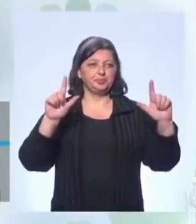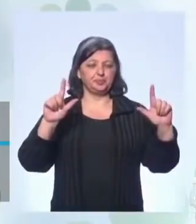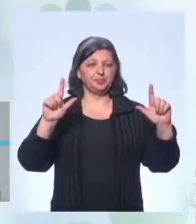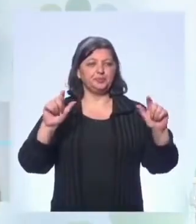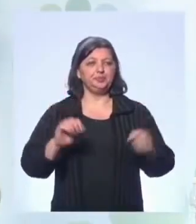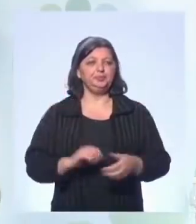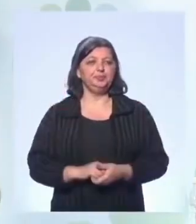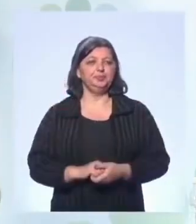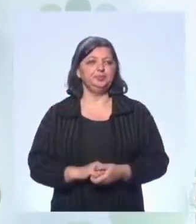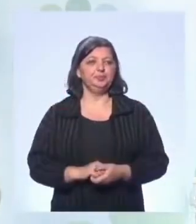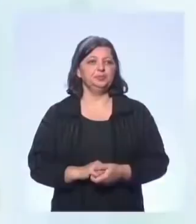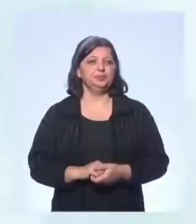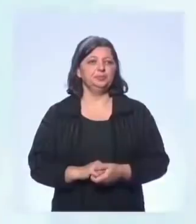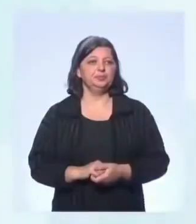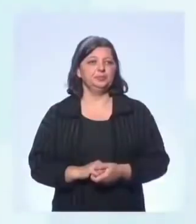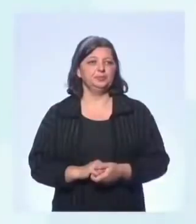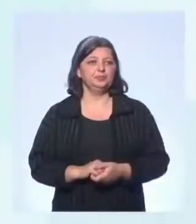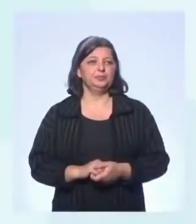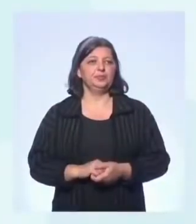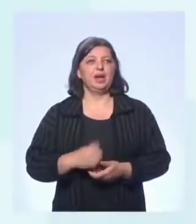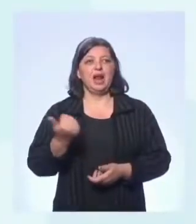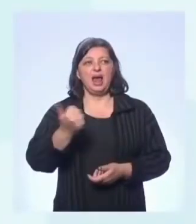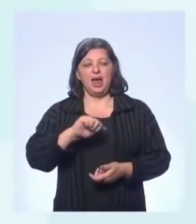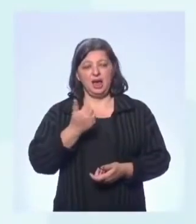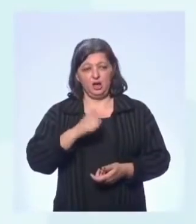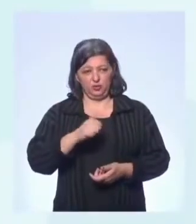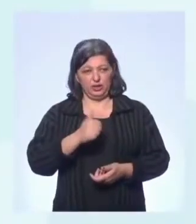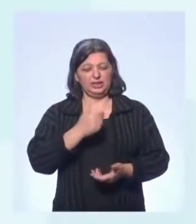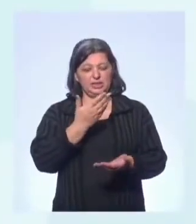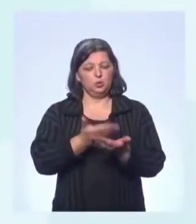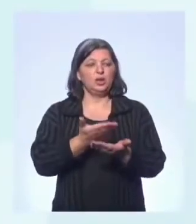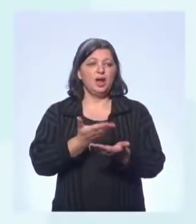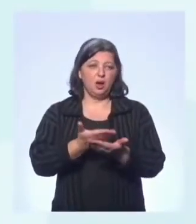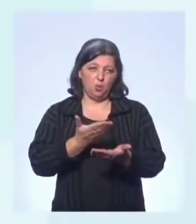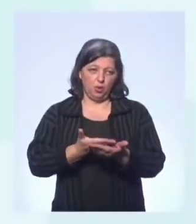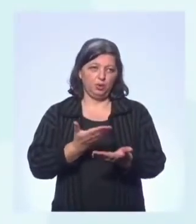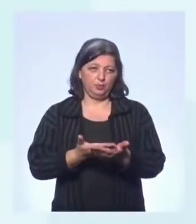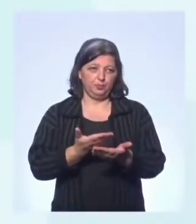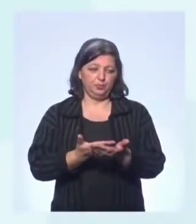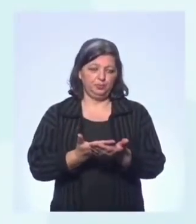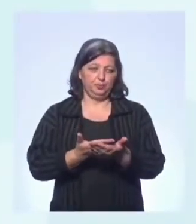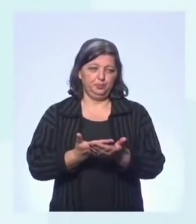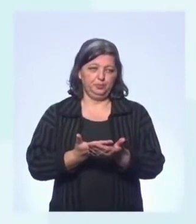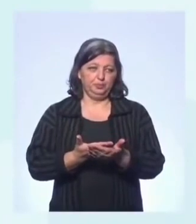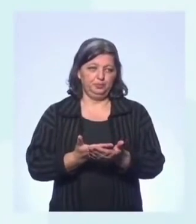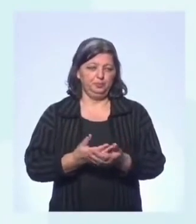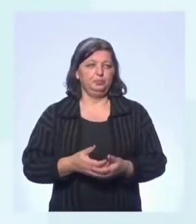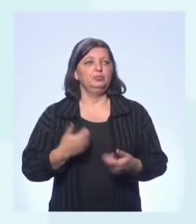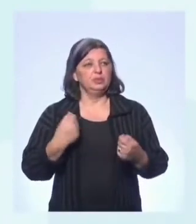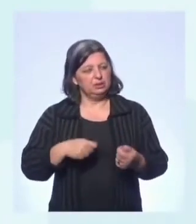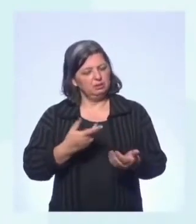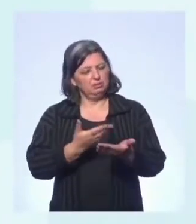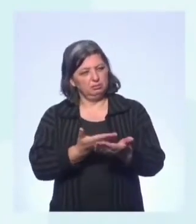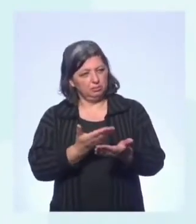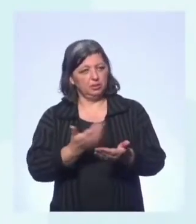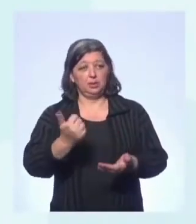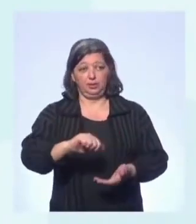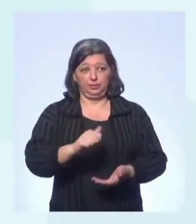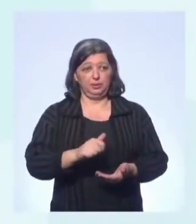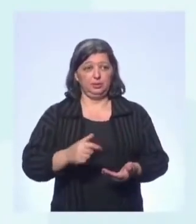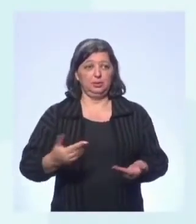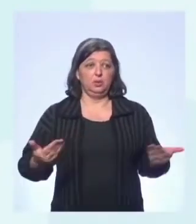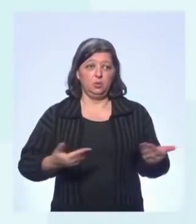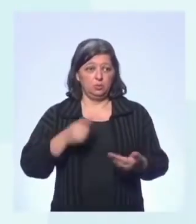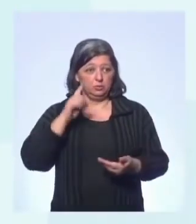já a avaliação da aula. Não deixe de avaliar a aula neste dia de